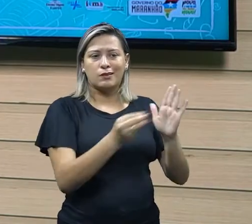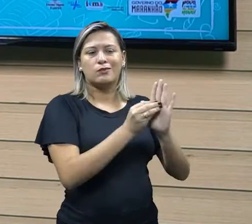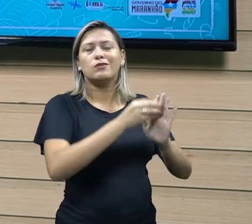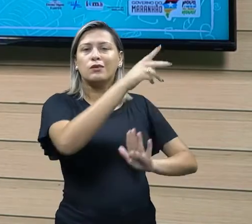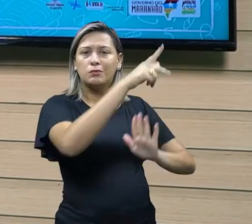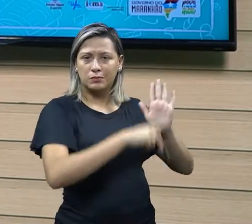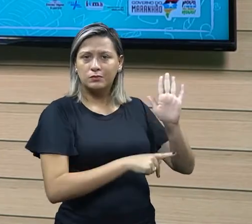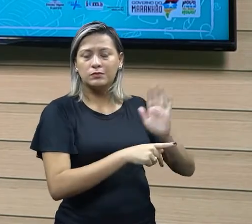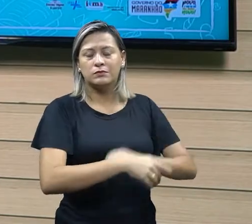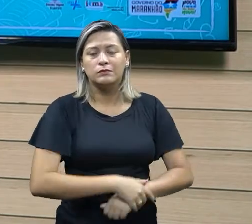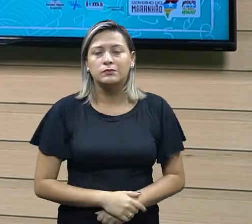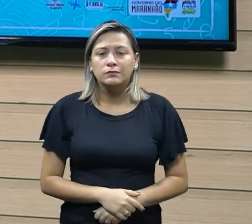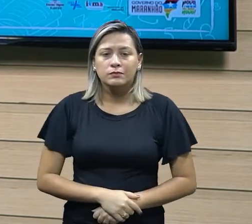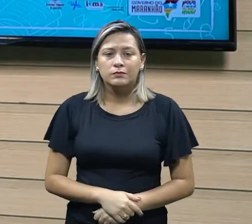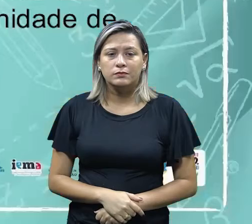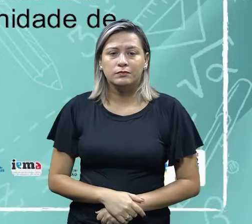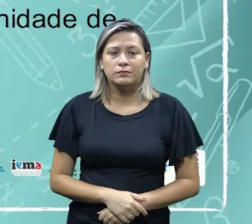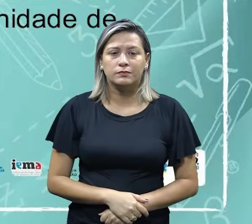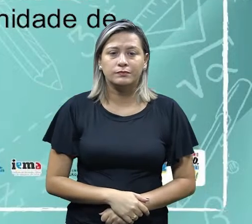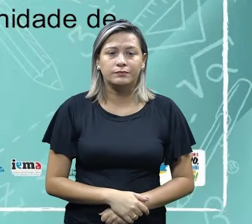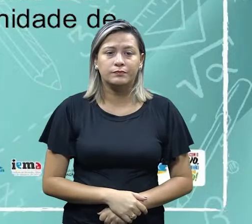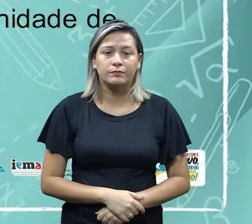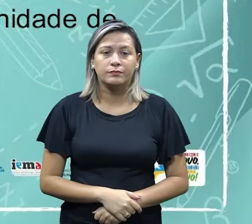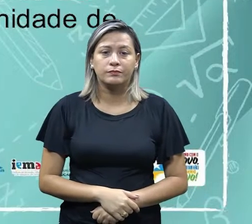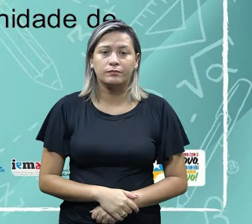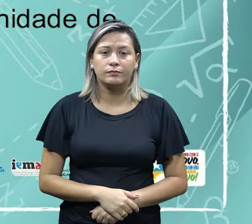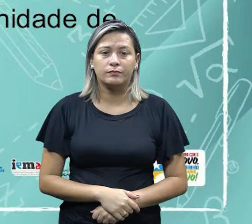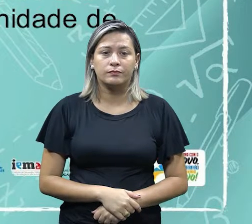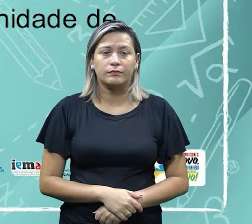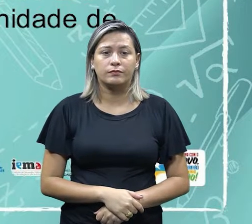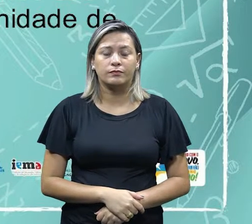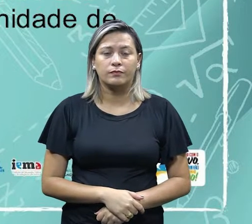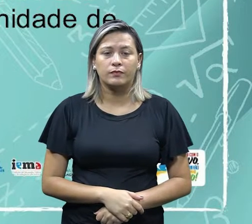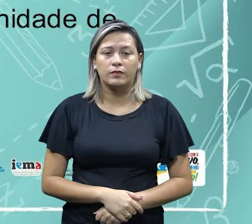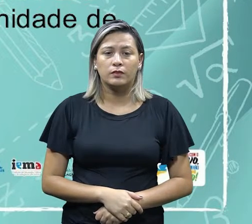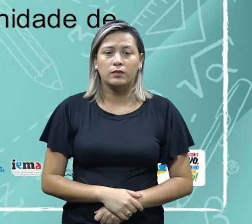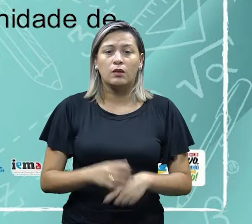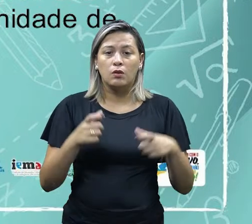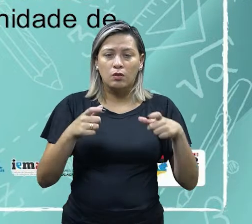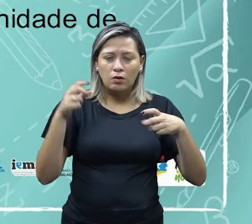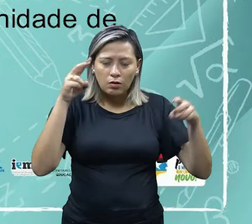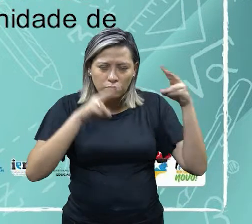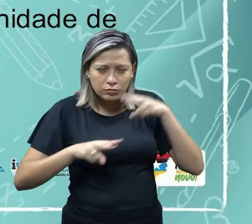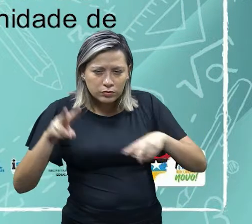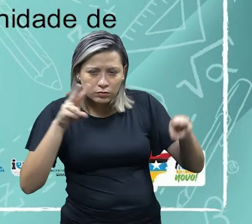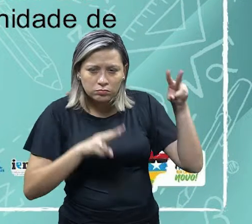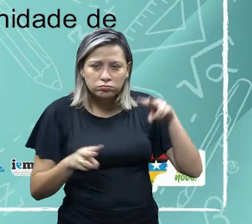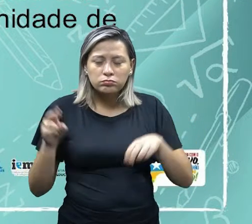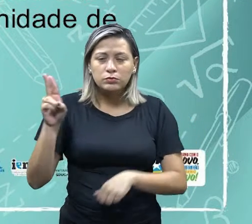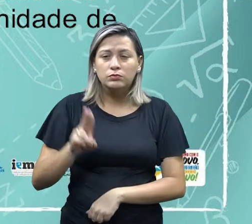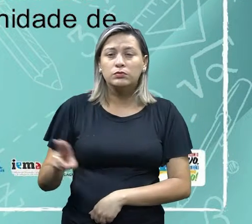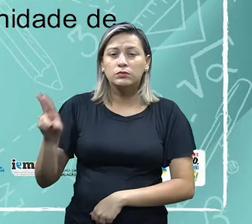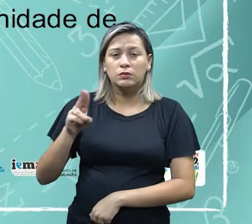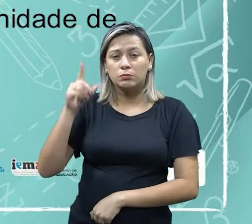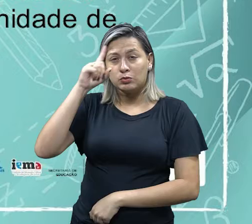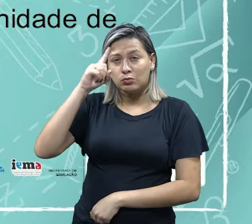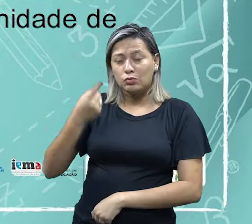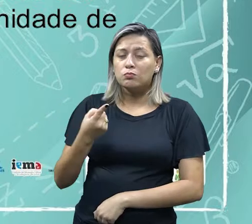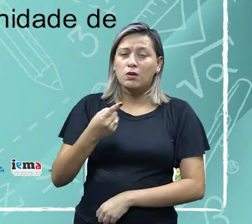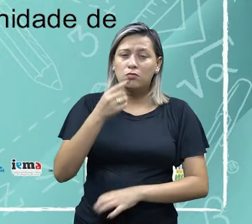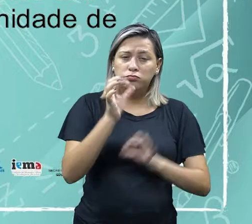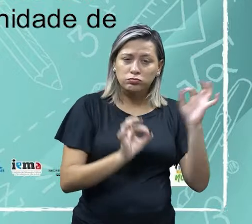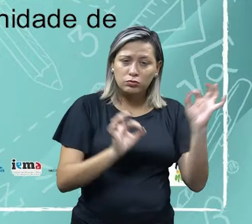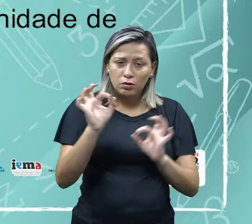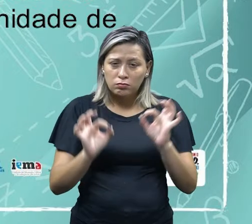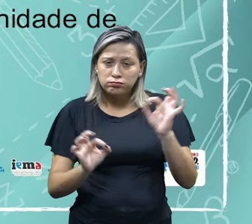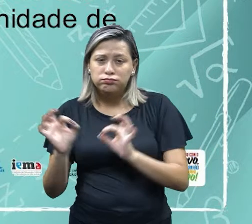vai trabalhar com os nossos desenhos. Um deles é o Model Space. É o local onde visualizamos e utilizamos